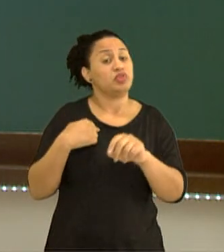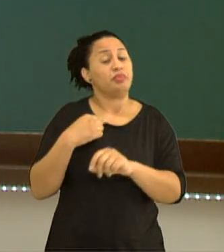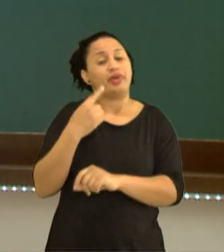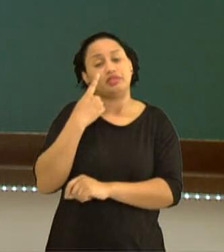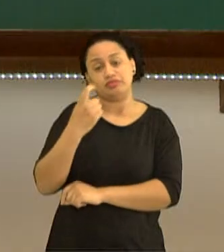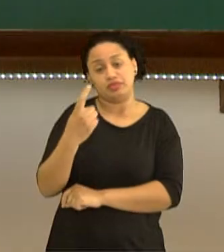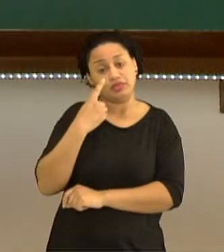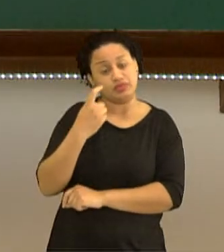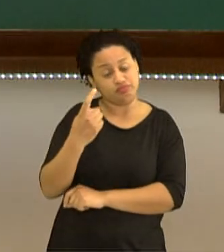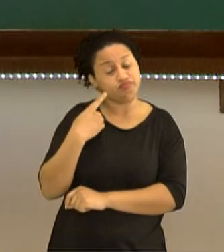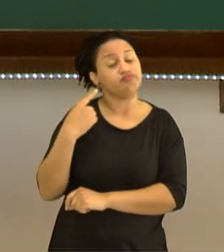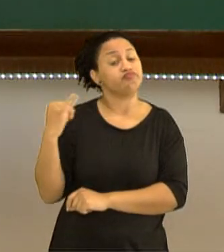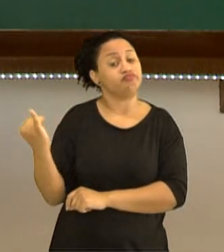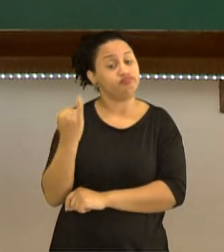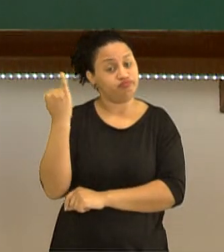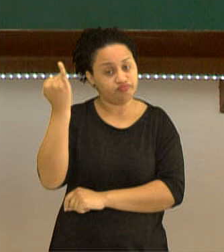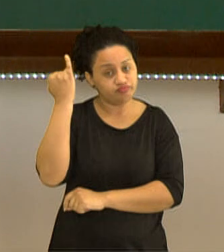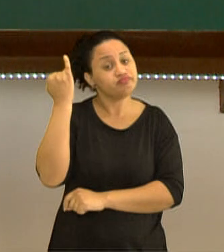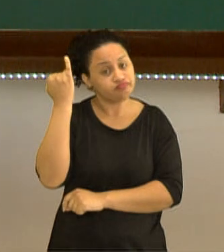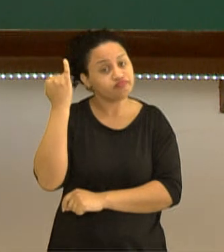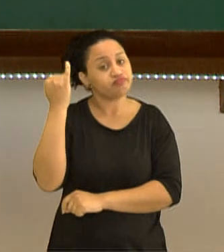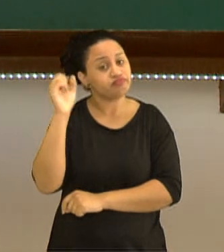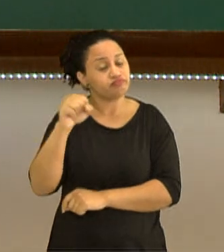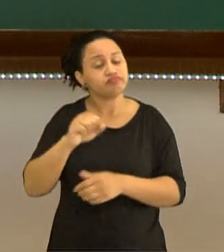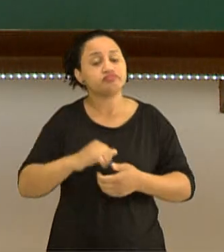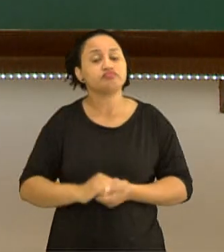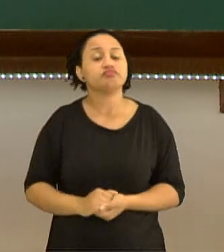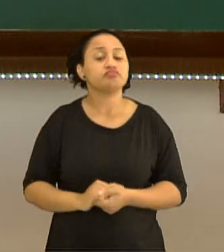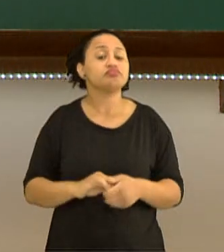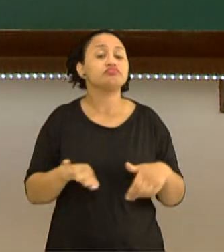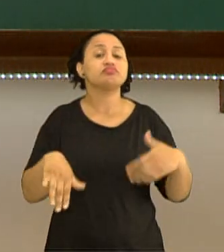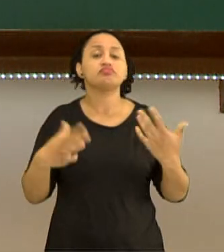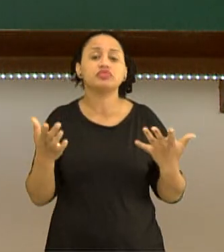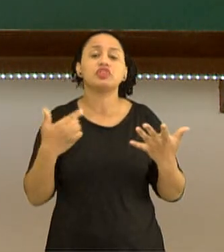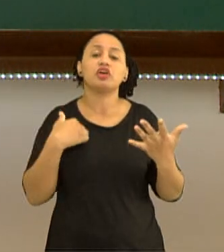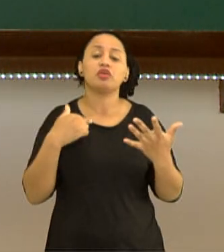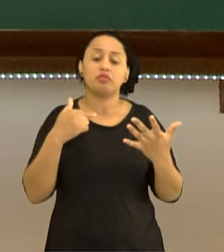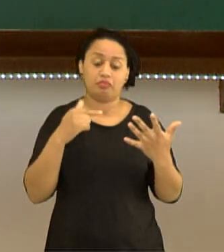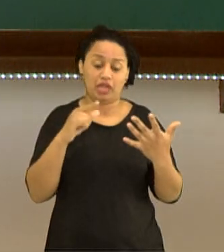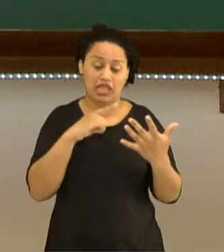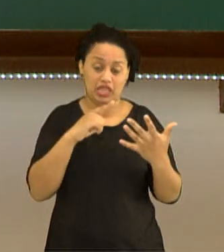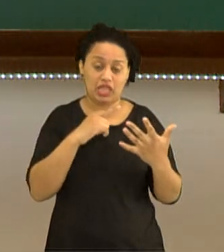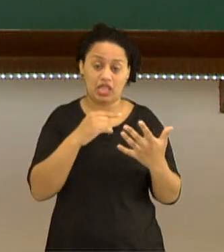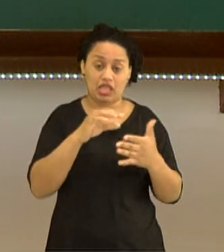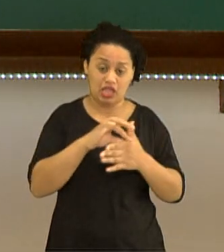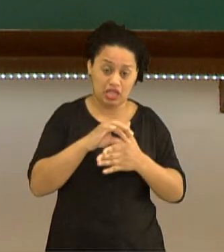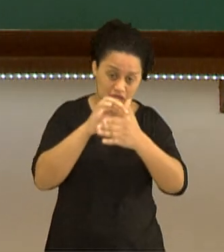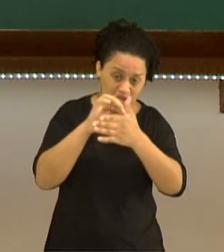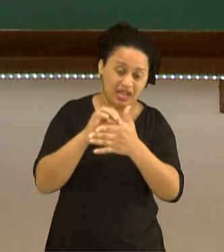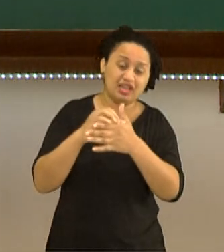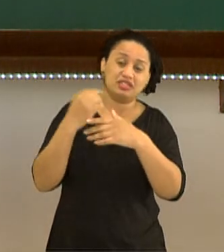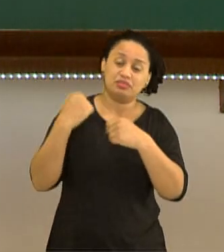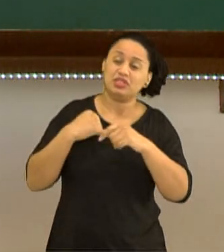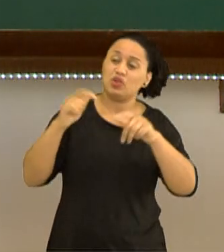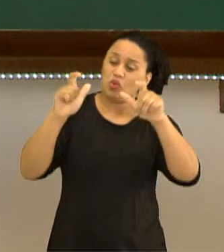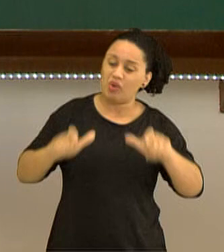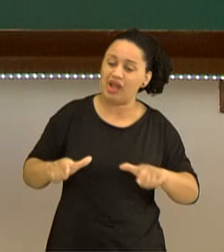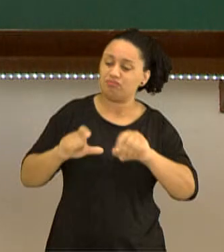bastante importante. Para a produção de carne é preciso de muita terra.